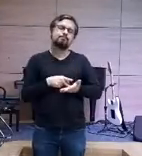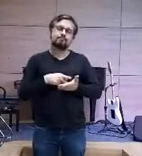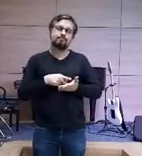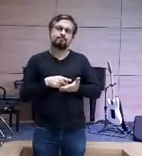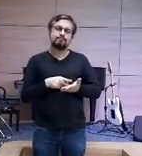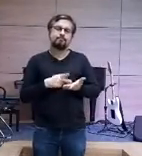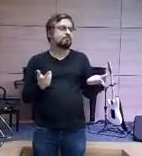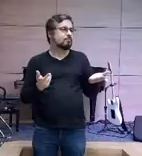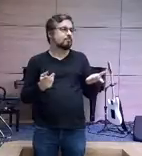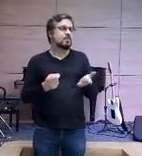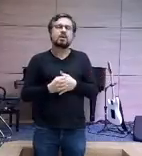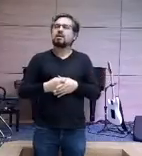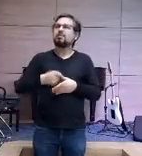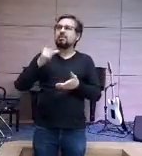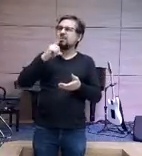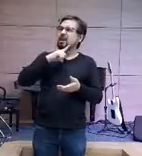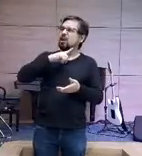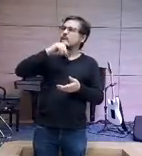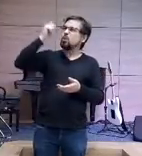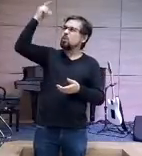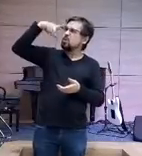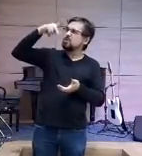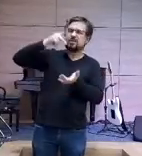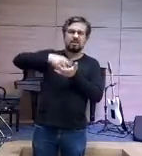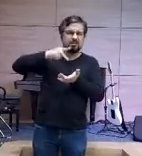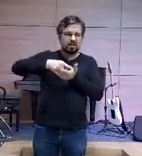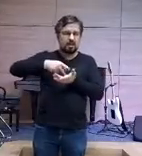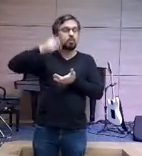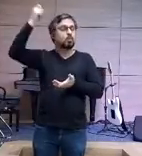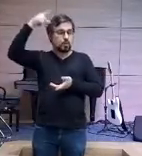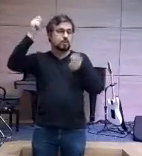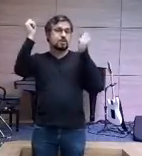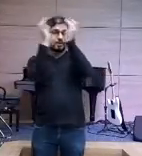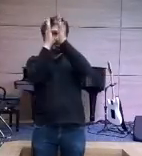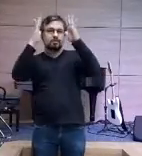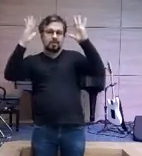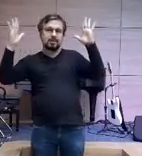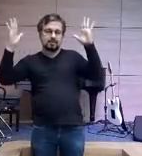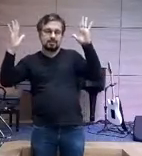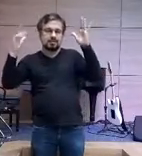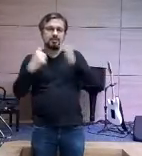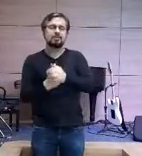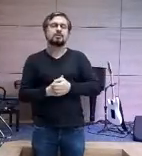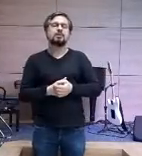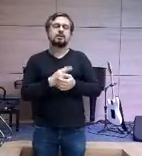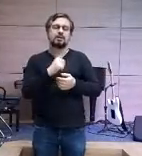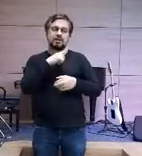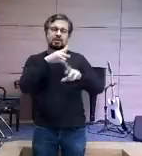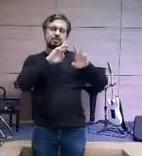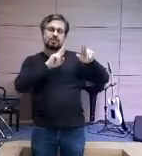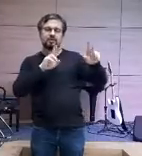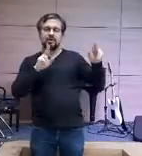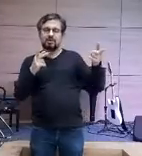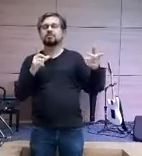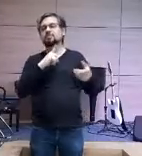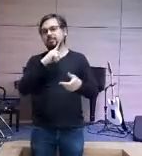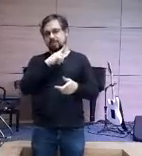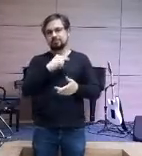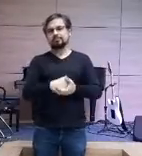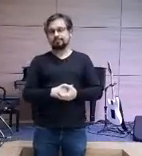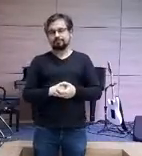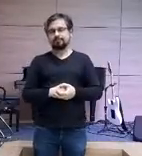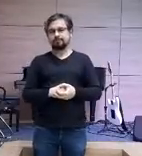interessante né fala assim é uma luz verdadeira uma luz que brilha uma luz que há uma diferença Sim há uma